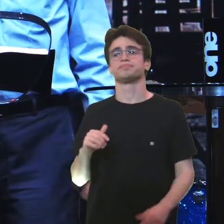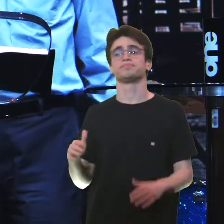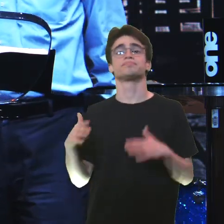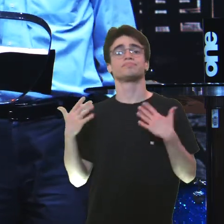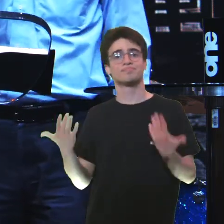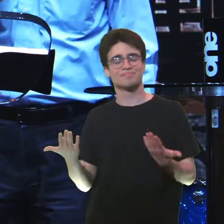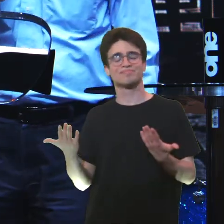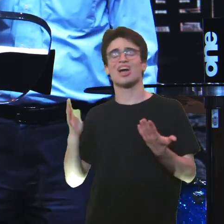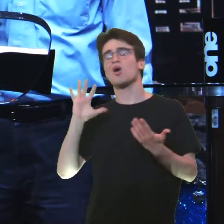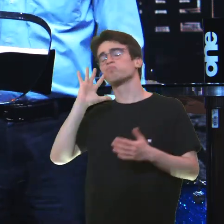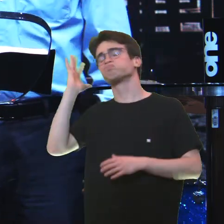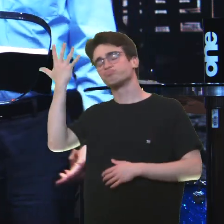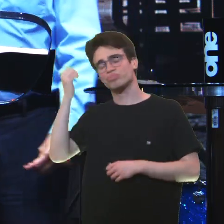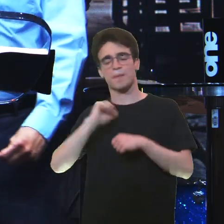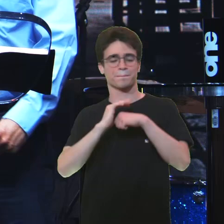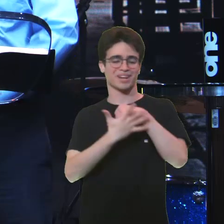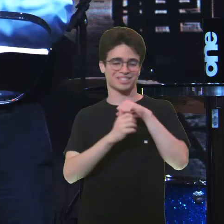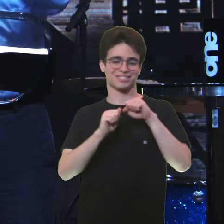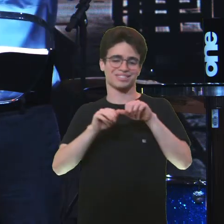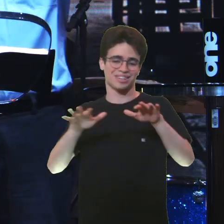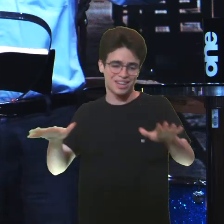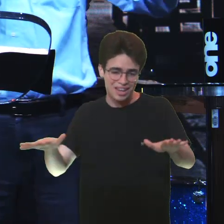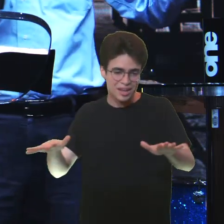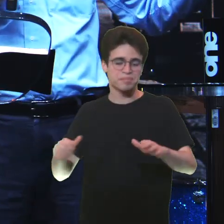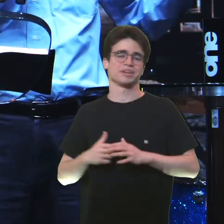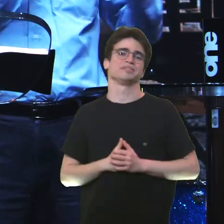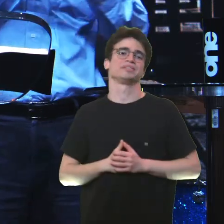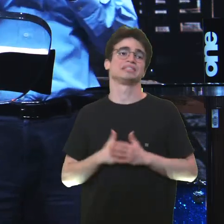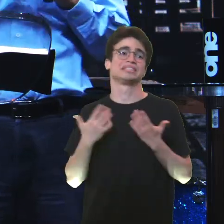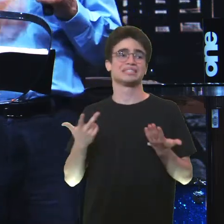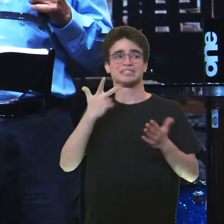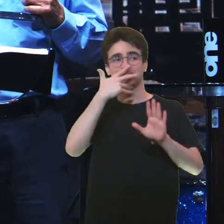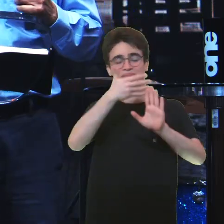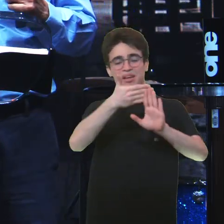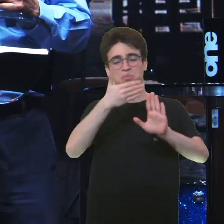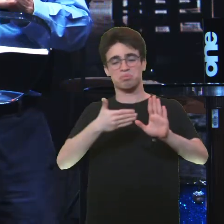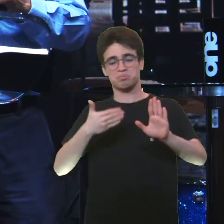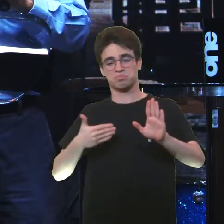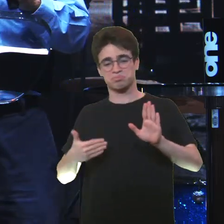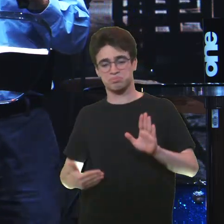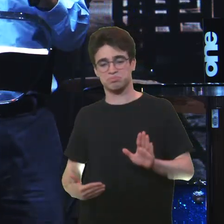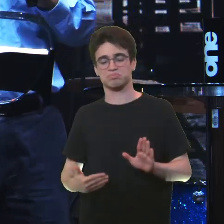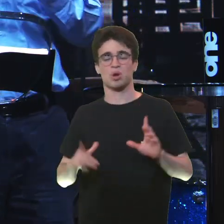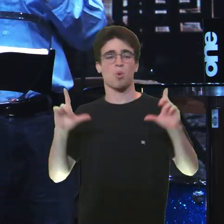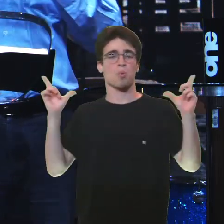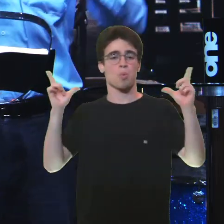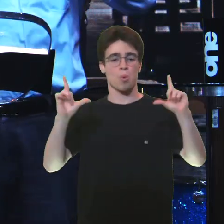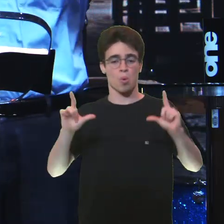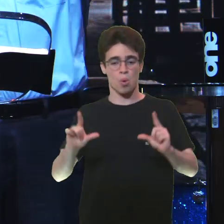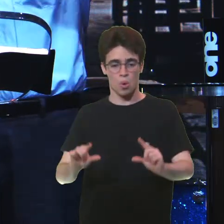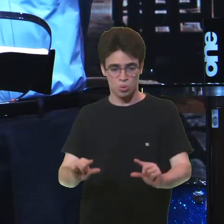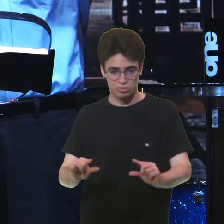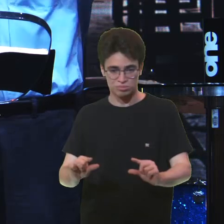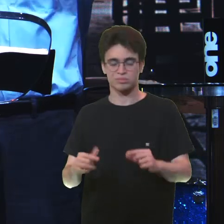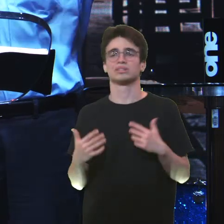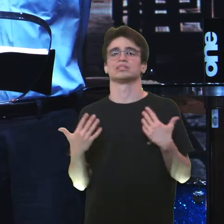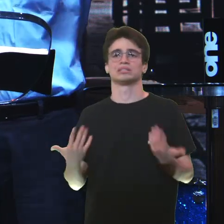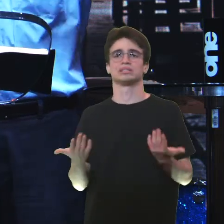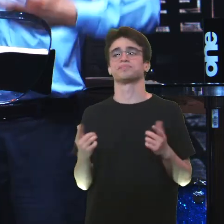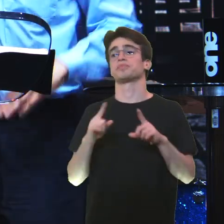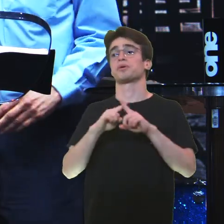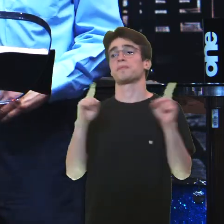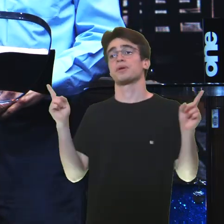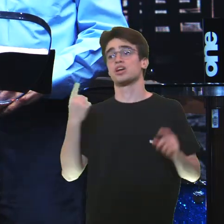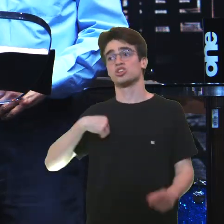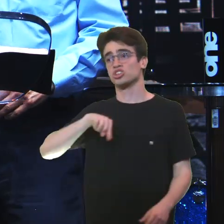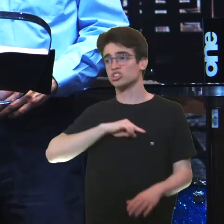la pandemia aí então chegou a pandemia. y hemos tenido un retroceso. E nós tivemos um retrocesso. Pero estamos trabajando por Mas